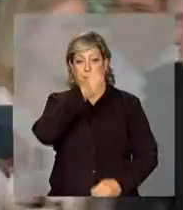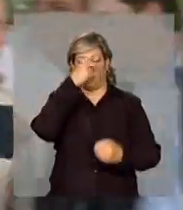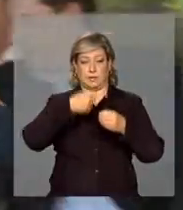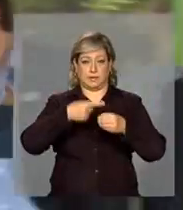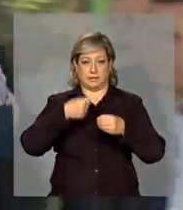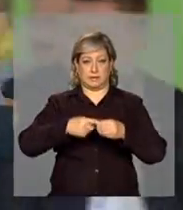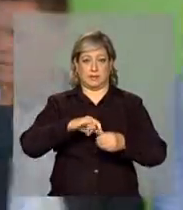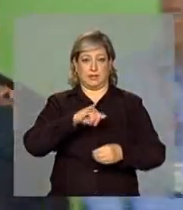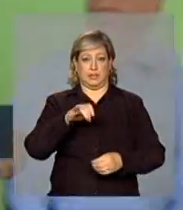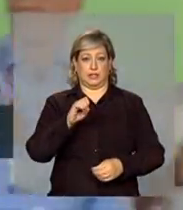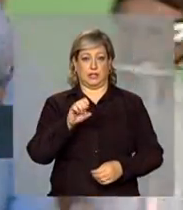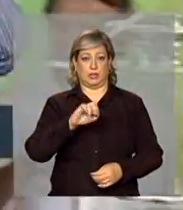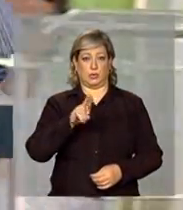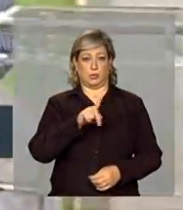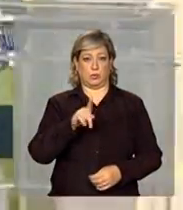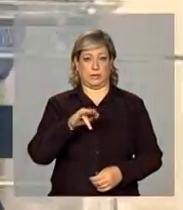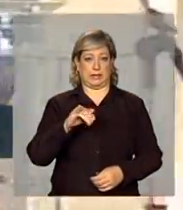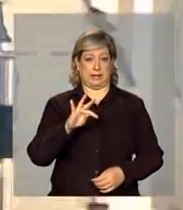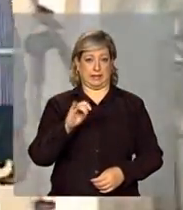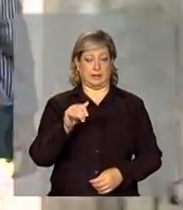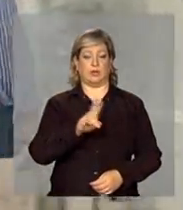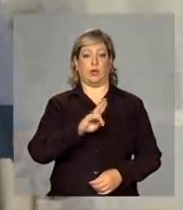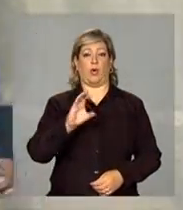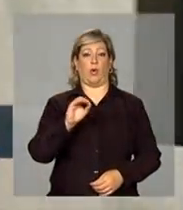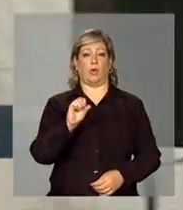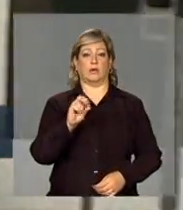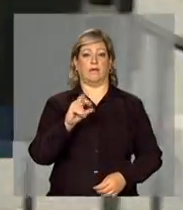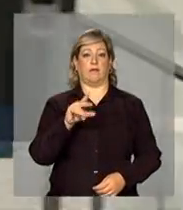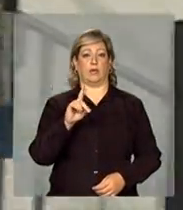Município de Jesuítas, Oswaldo de Souza.